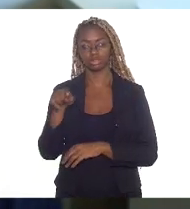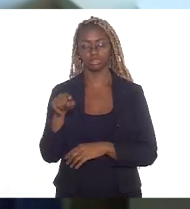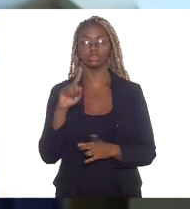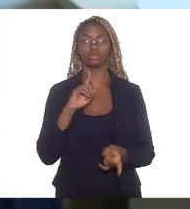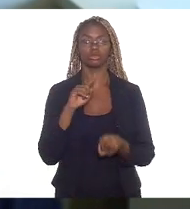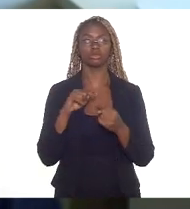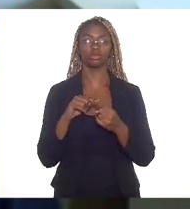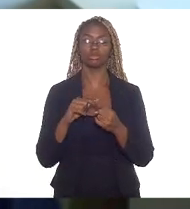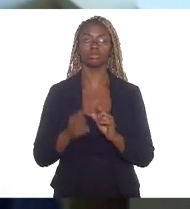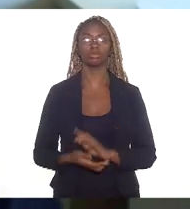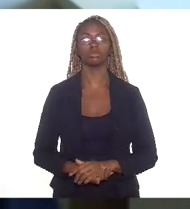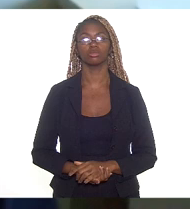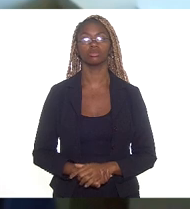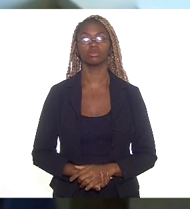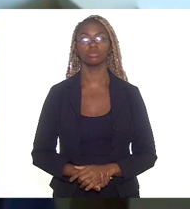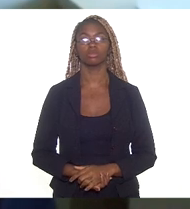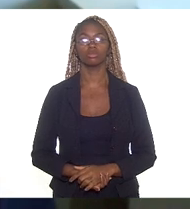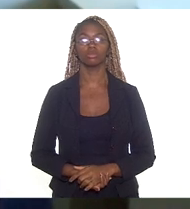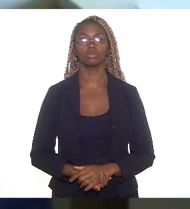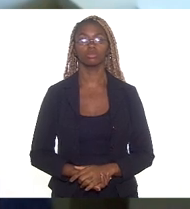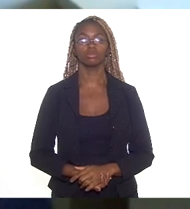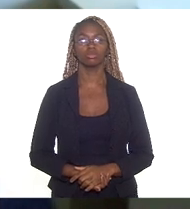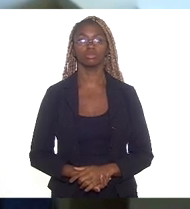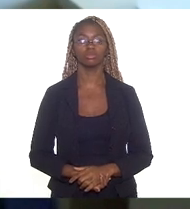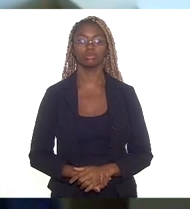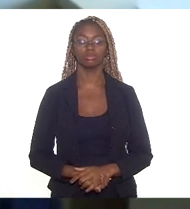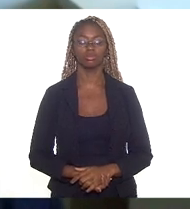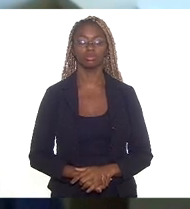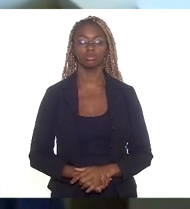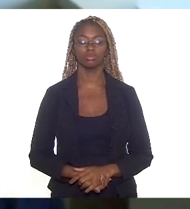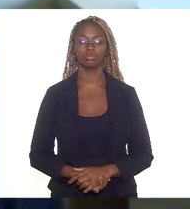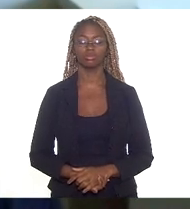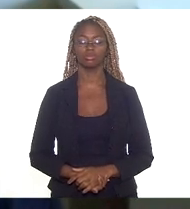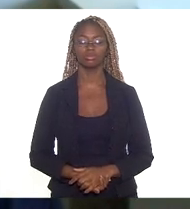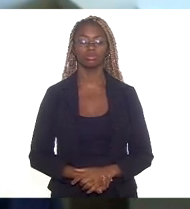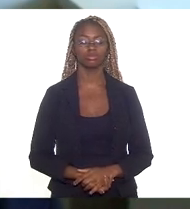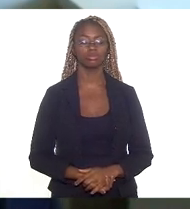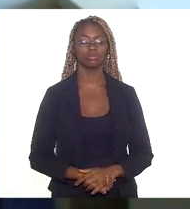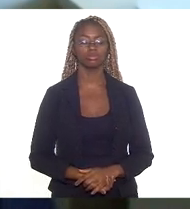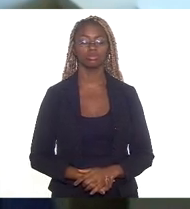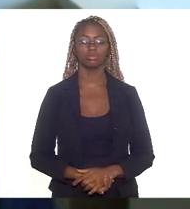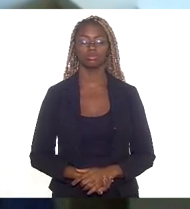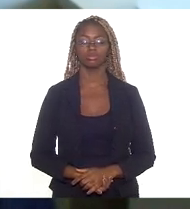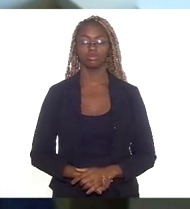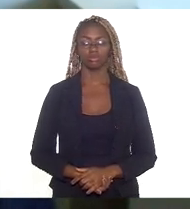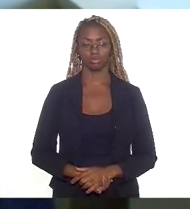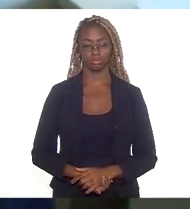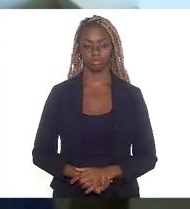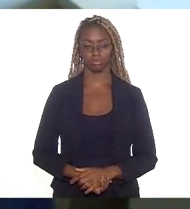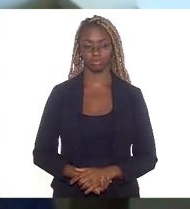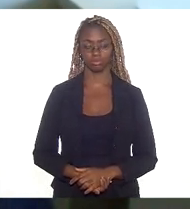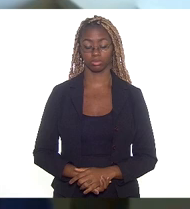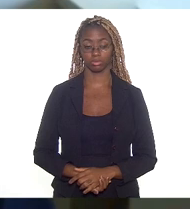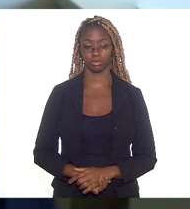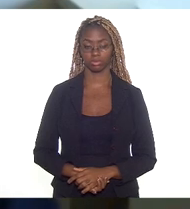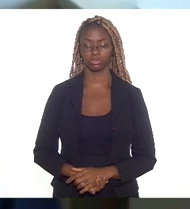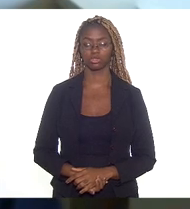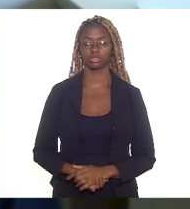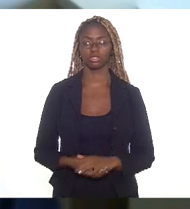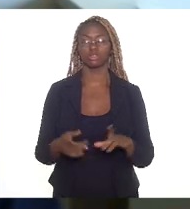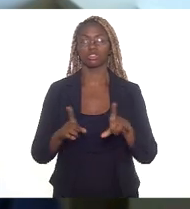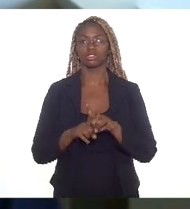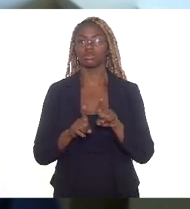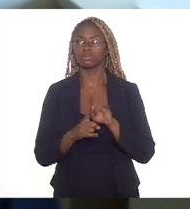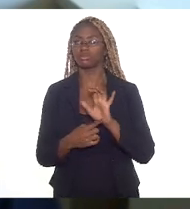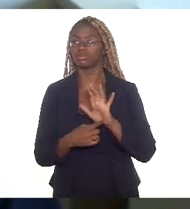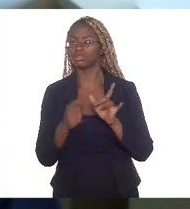característica, porque ele visa pegar um lado da sociedade